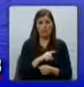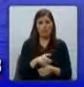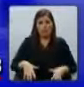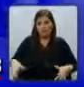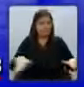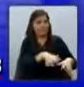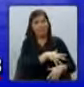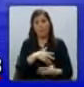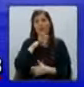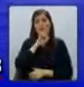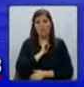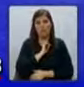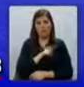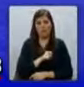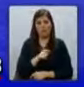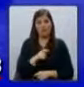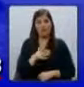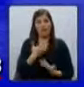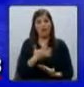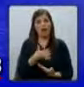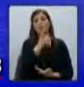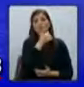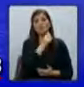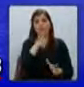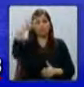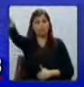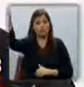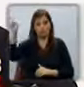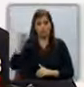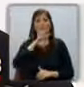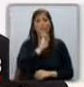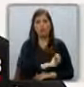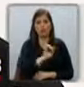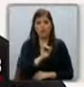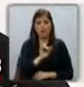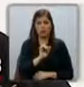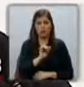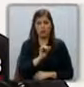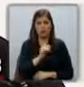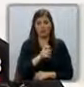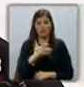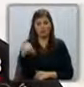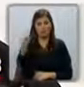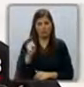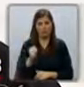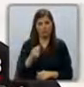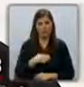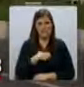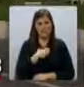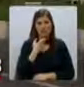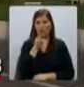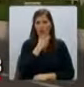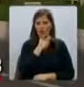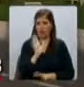pernas Esse vídeo agora só nossa sei que cair resolva se São João de levares os seus investimentos vão ser nossos né É uma sensação